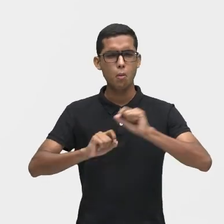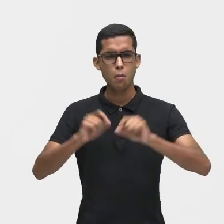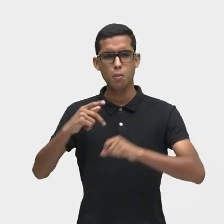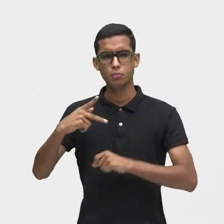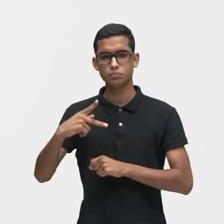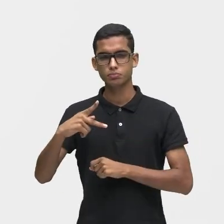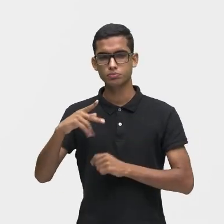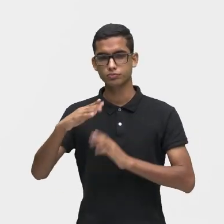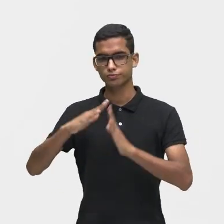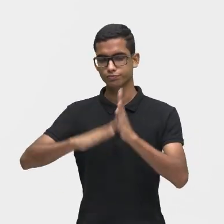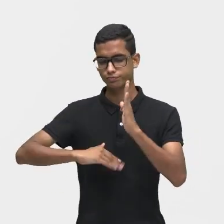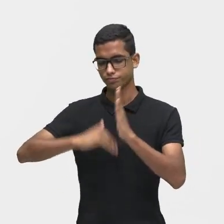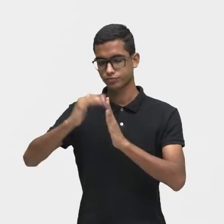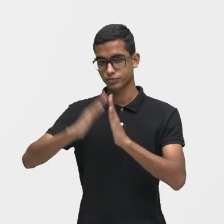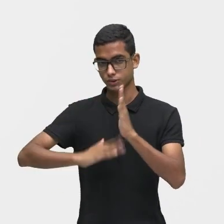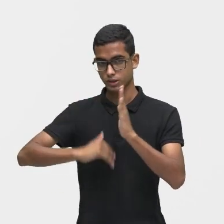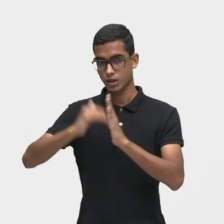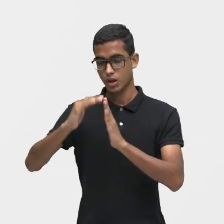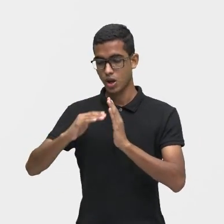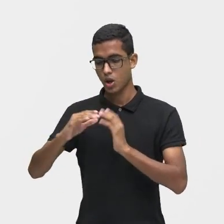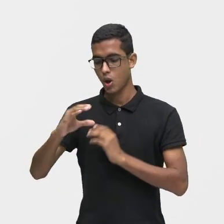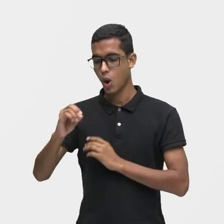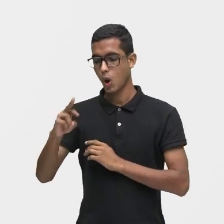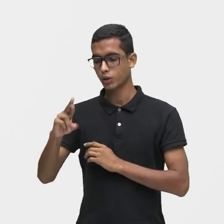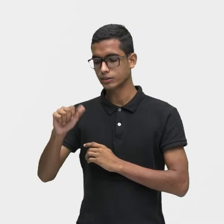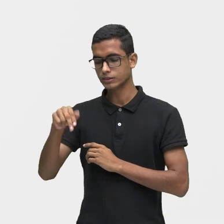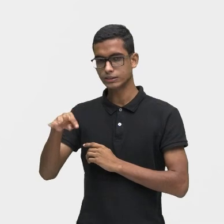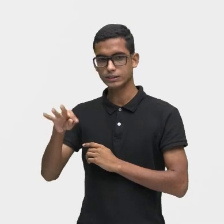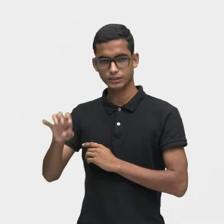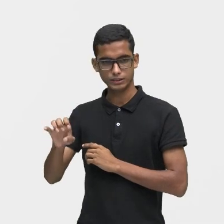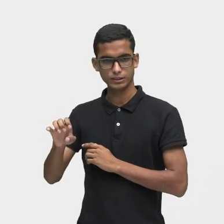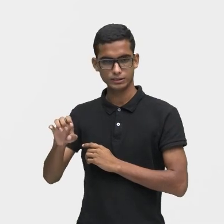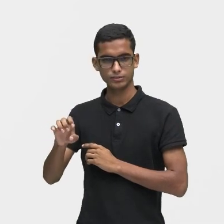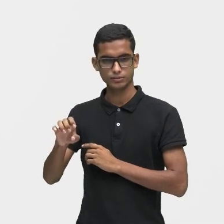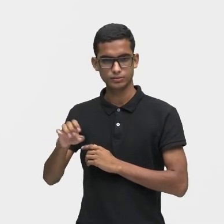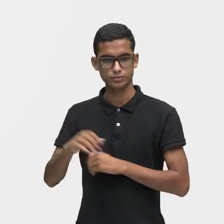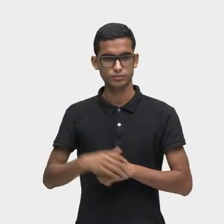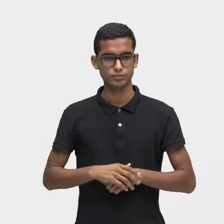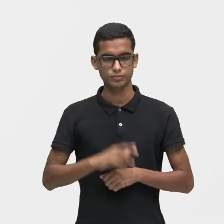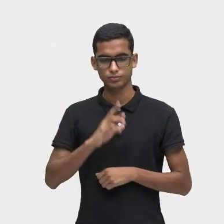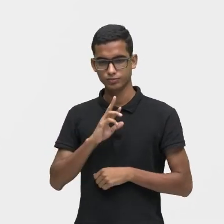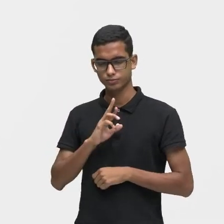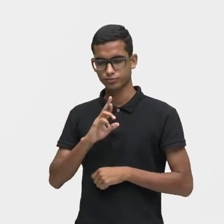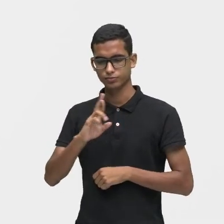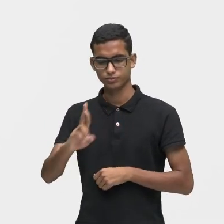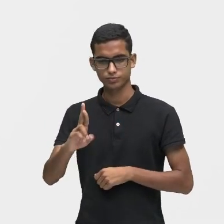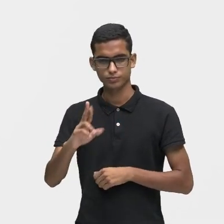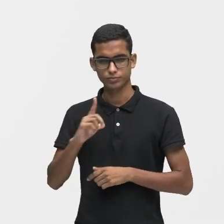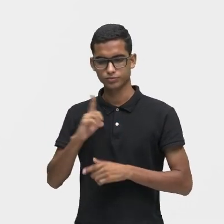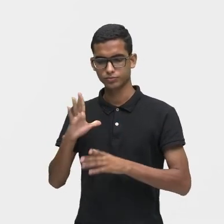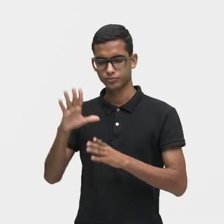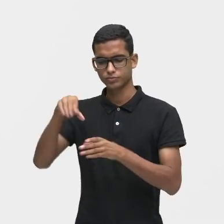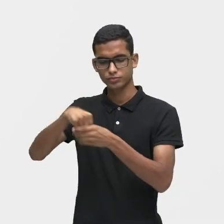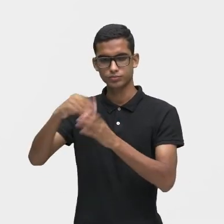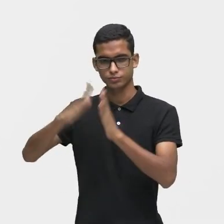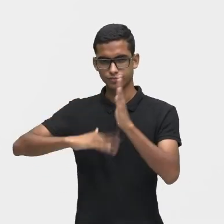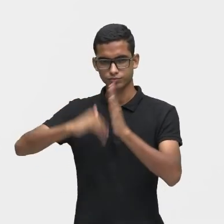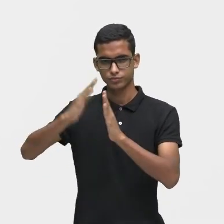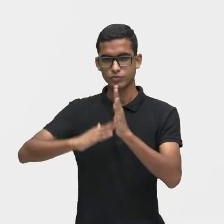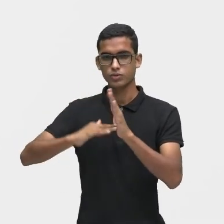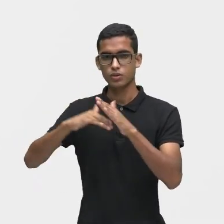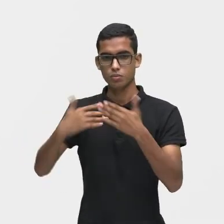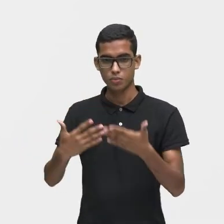pigmento corante de uma tinta? Então, a resposta é o que